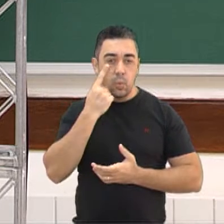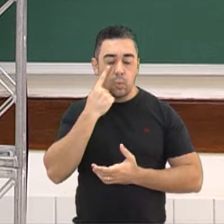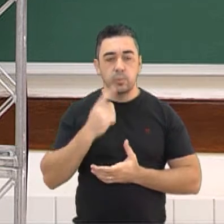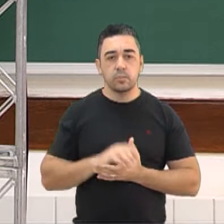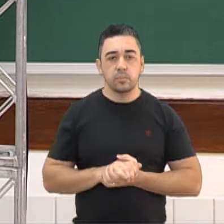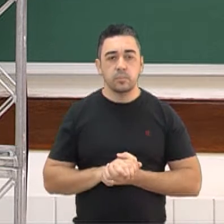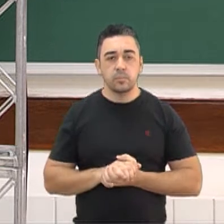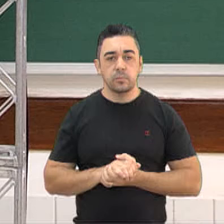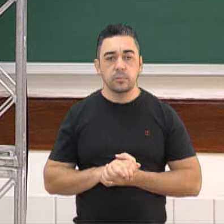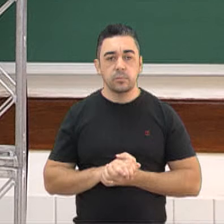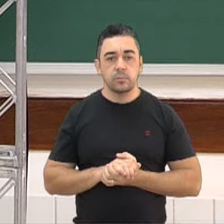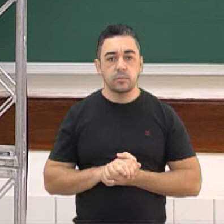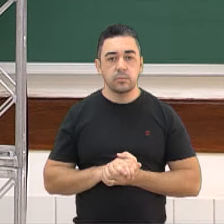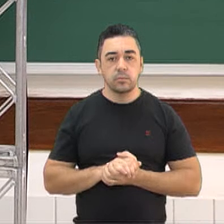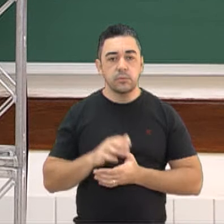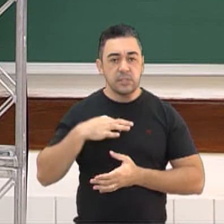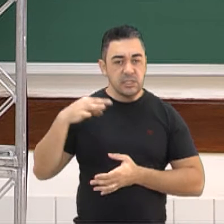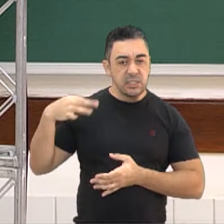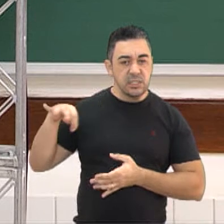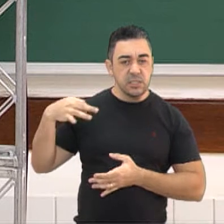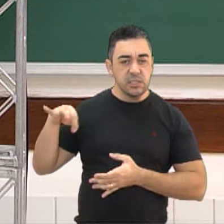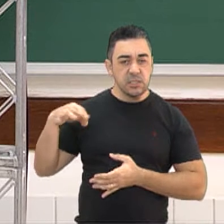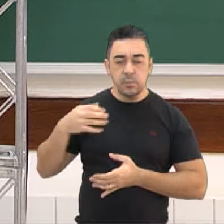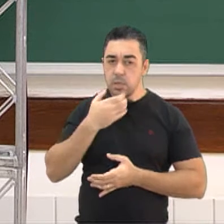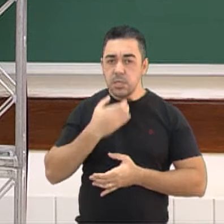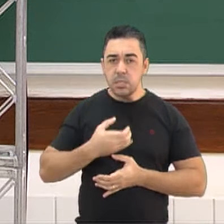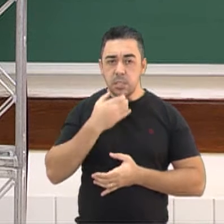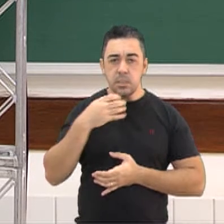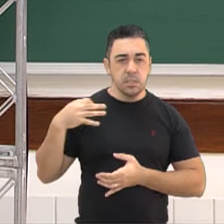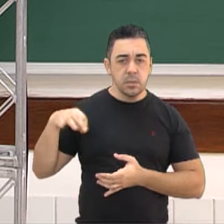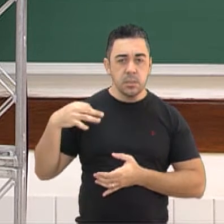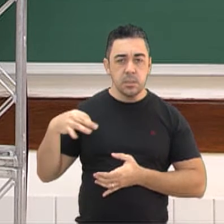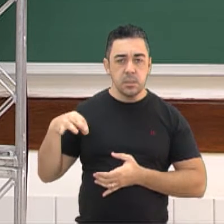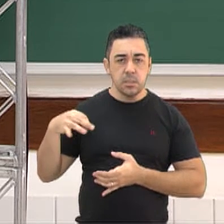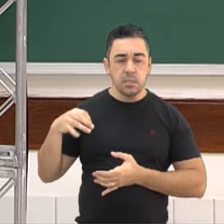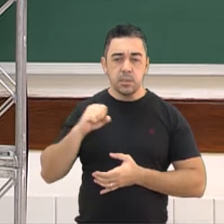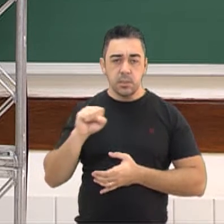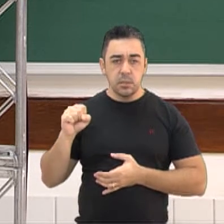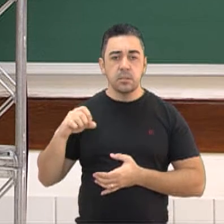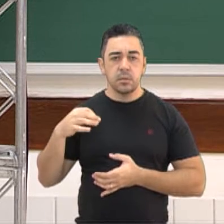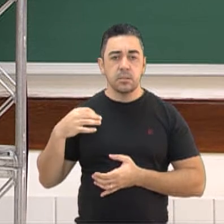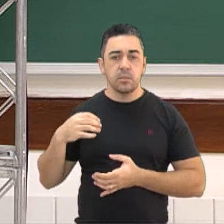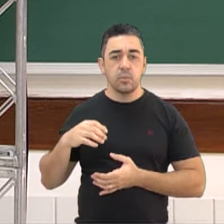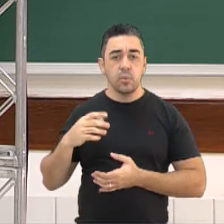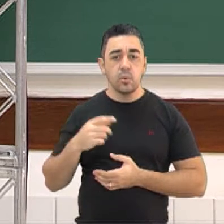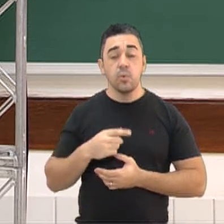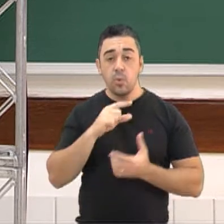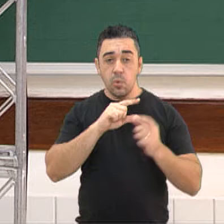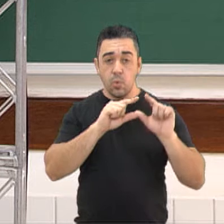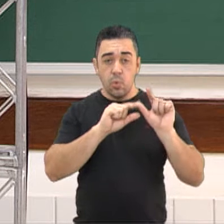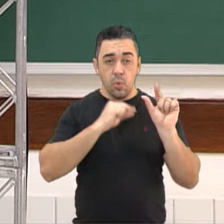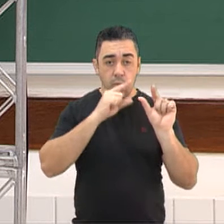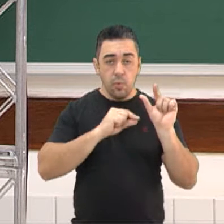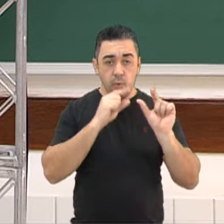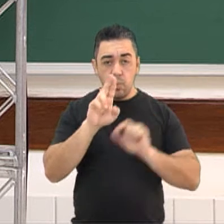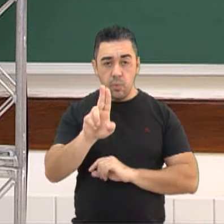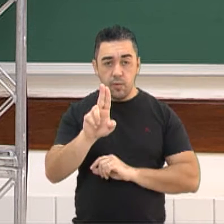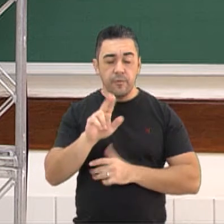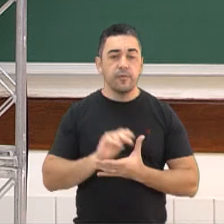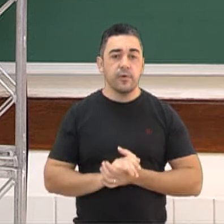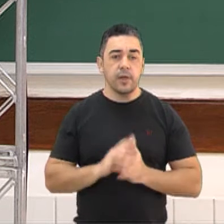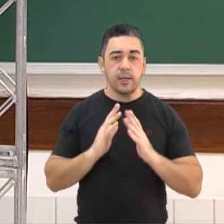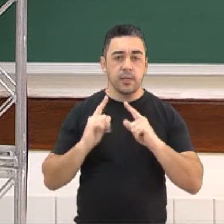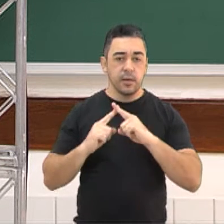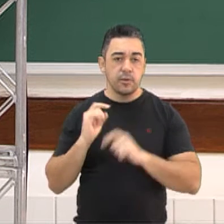olho. Aí tem sino de Natal, sino, uva e igreja. Cada religião possui